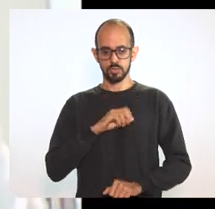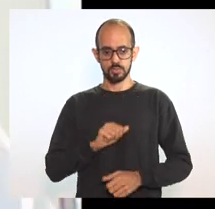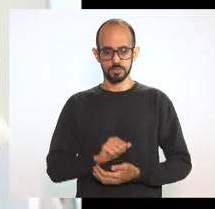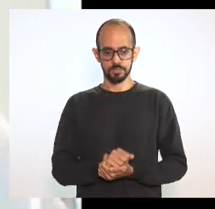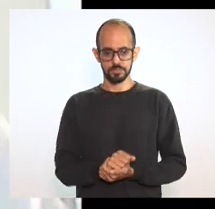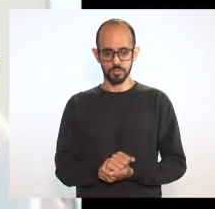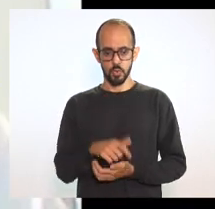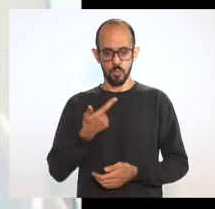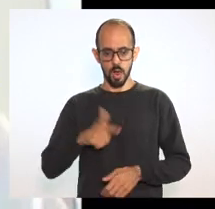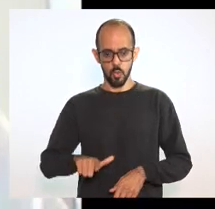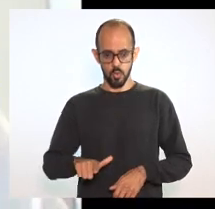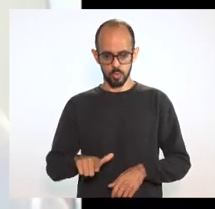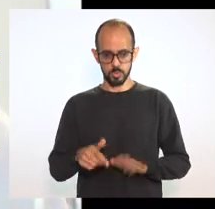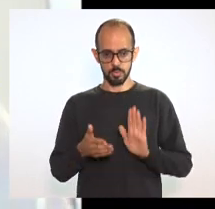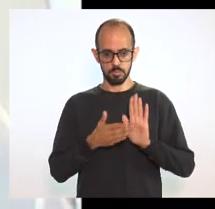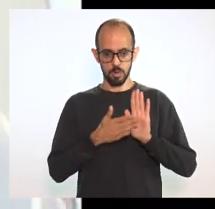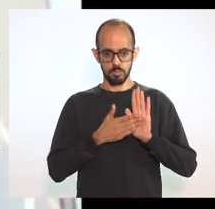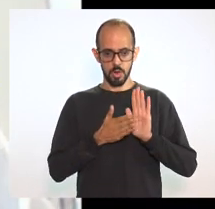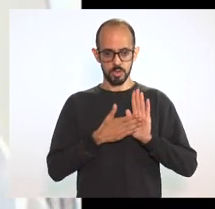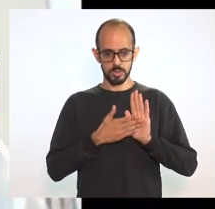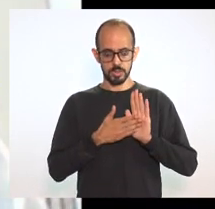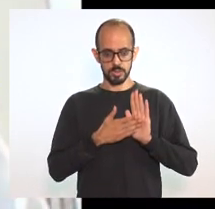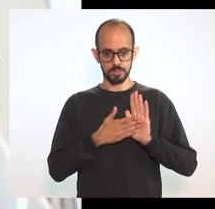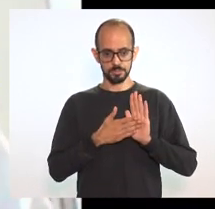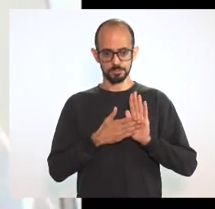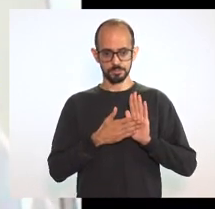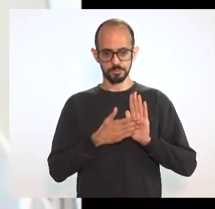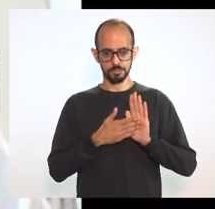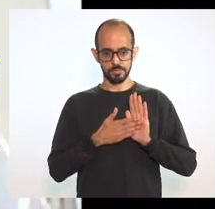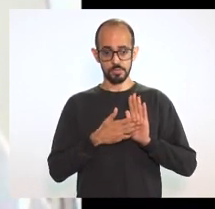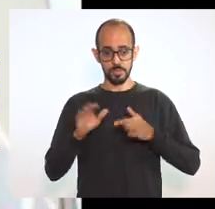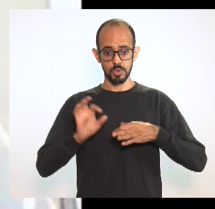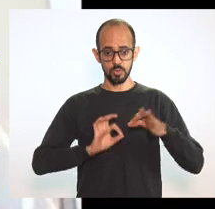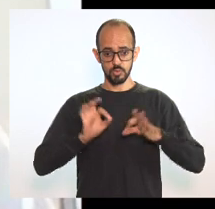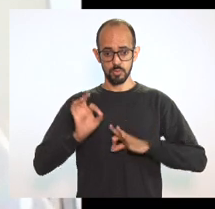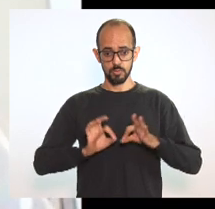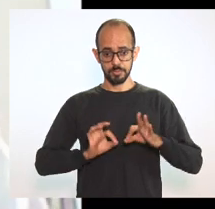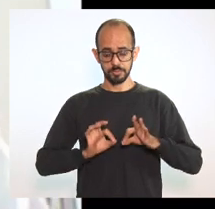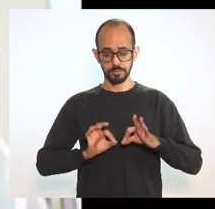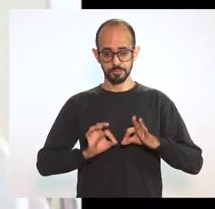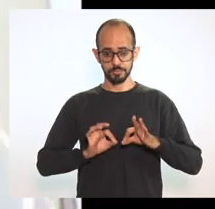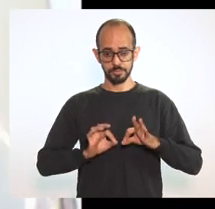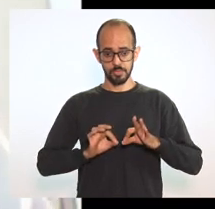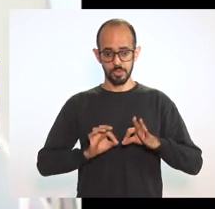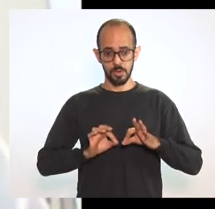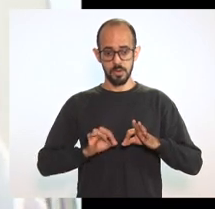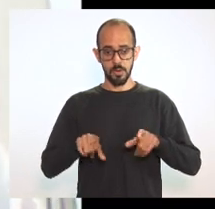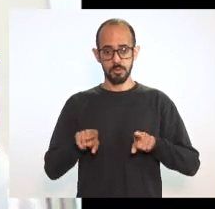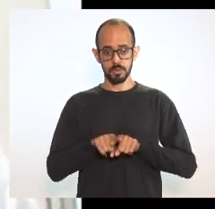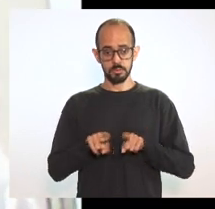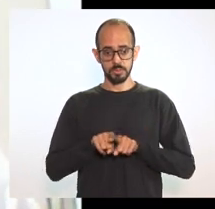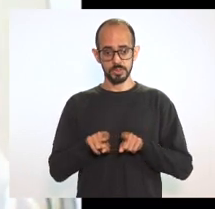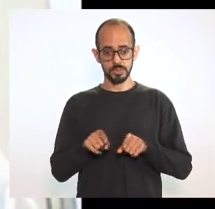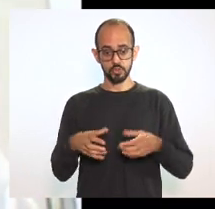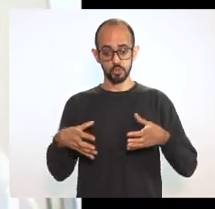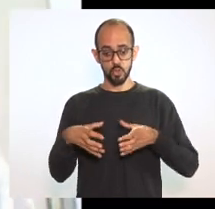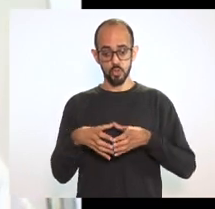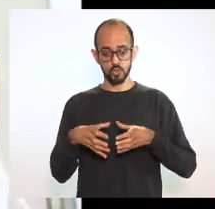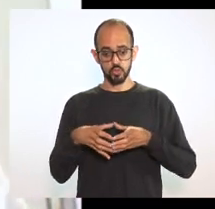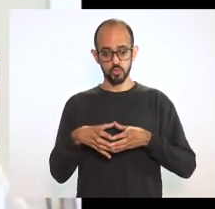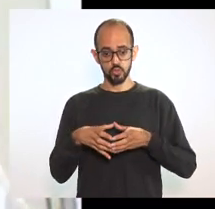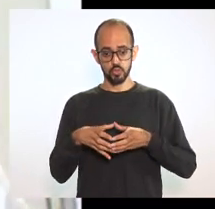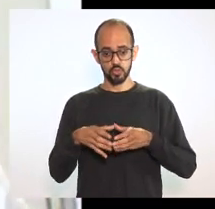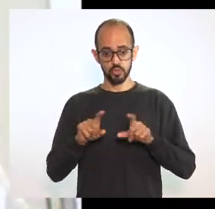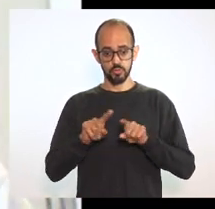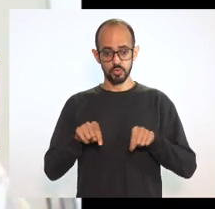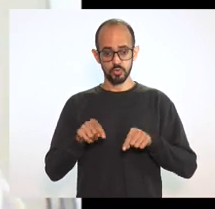A outra proposta nossa é que esse projeto ele seja extensivo ao conjunto dos servidores públicos, mesmo